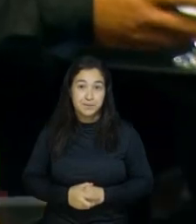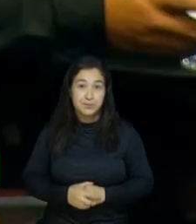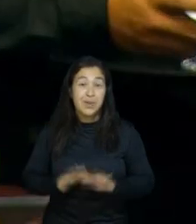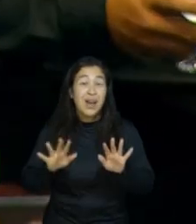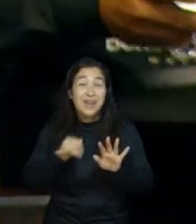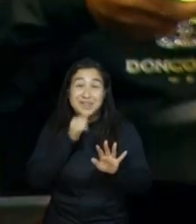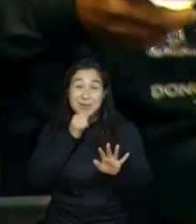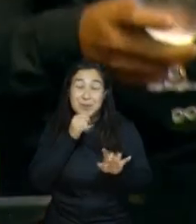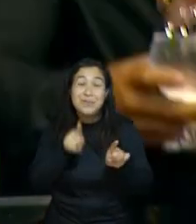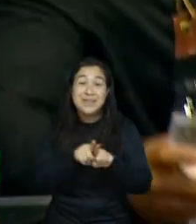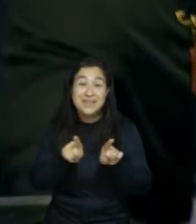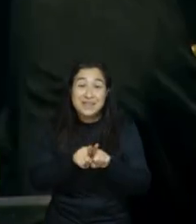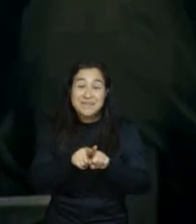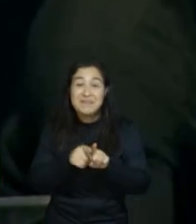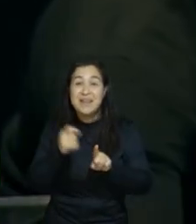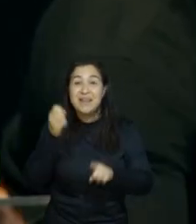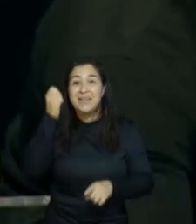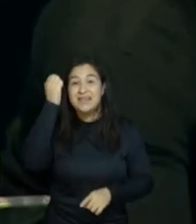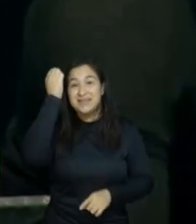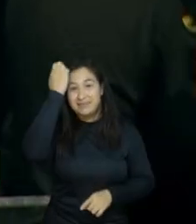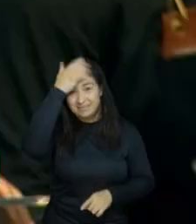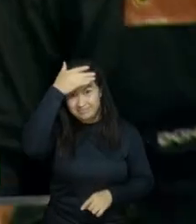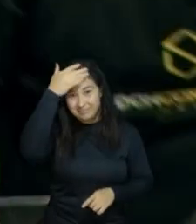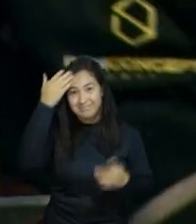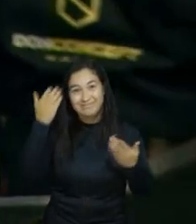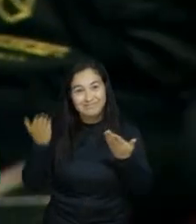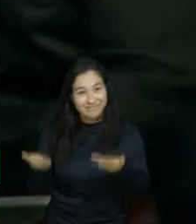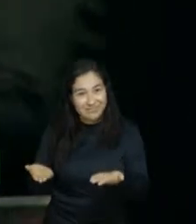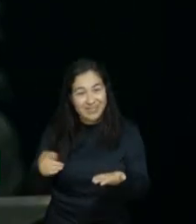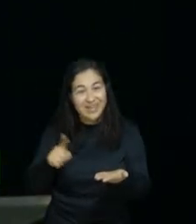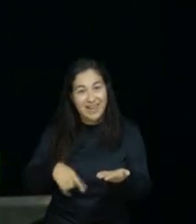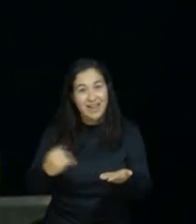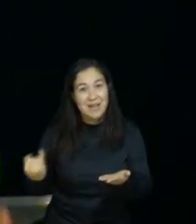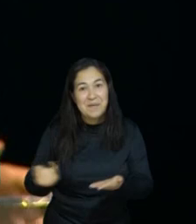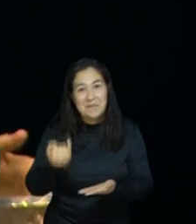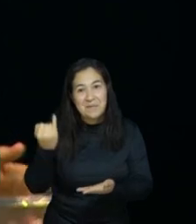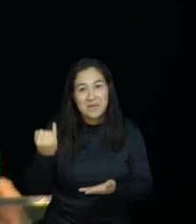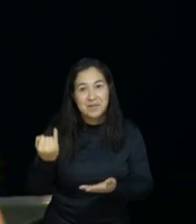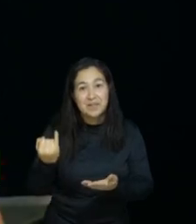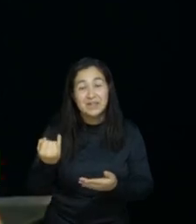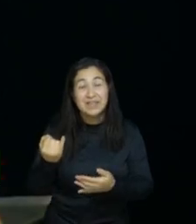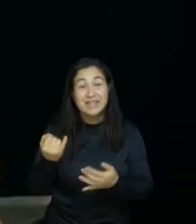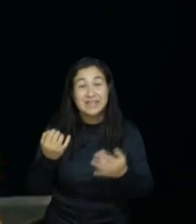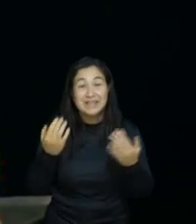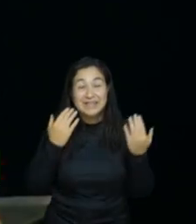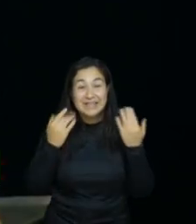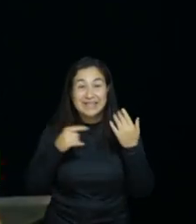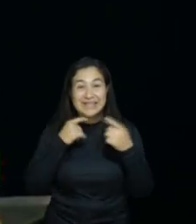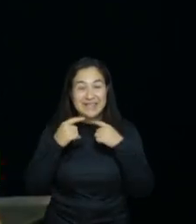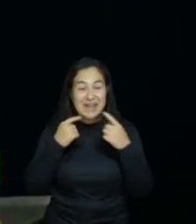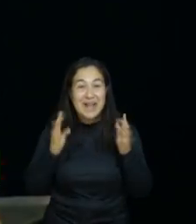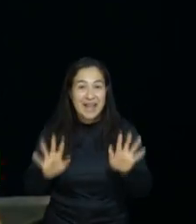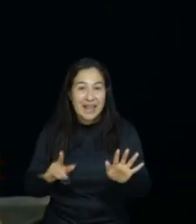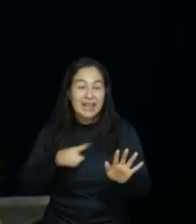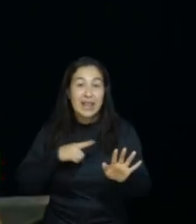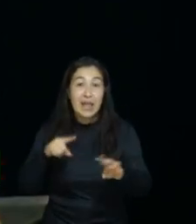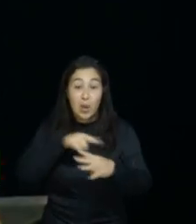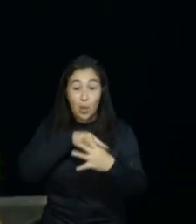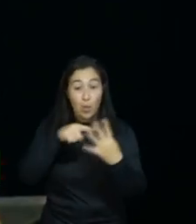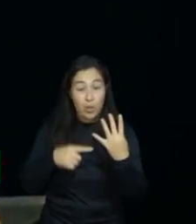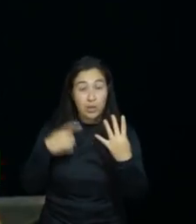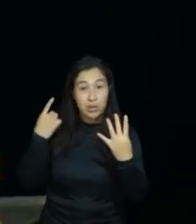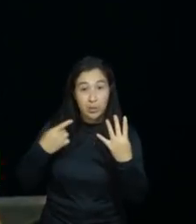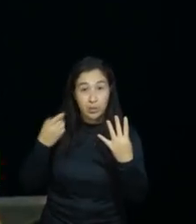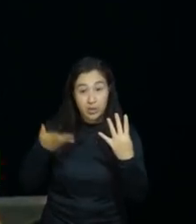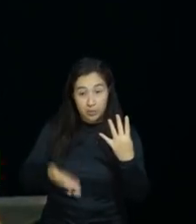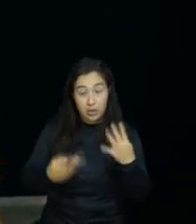Egídio Ferrari, né? Perdão, o deputado Egídio está aqui, mas me confundi, deputado Egídio. Esses quatro deputados têm sua base aqui na cidade